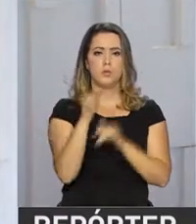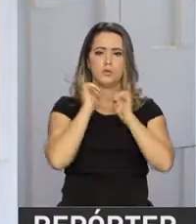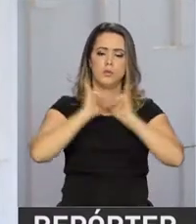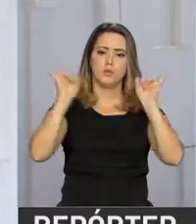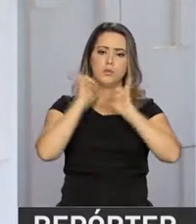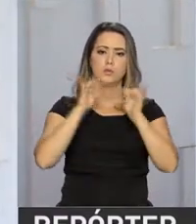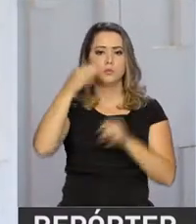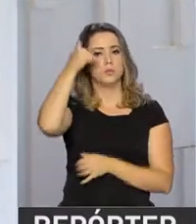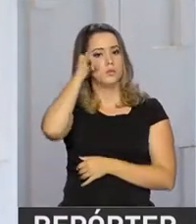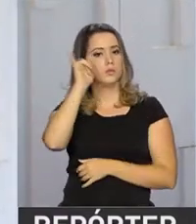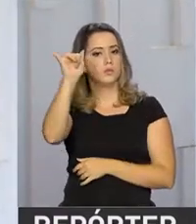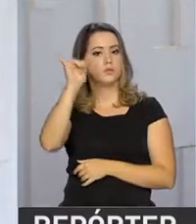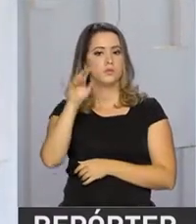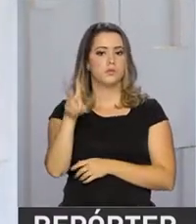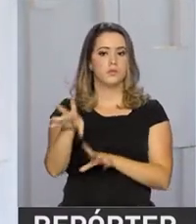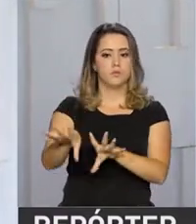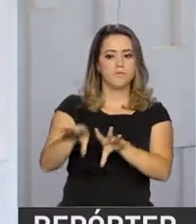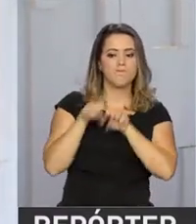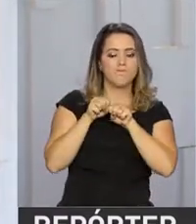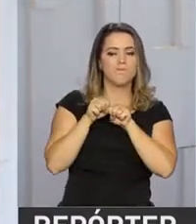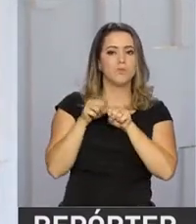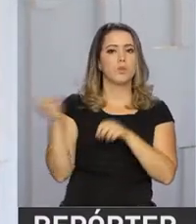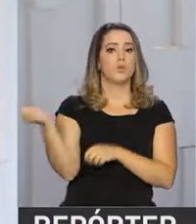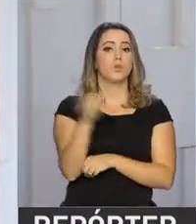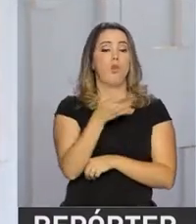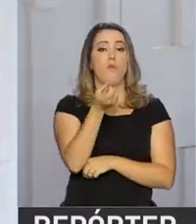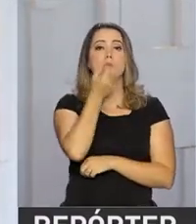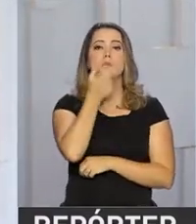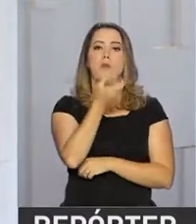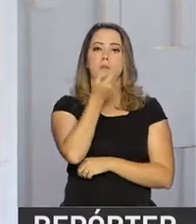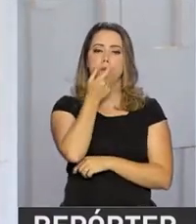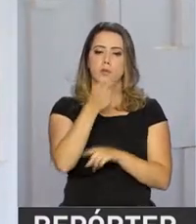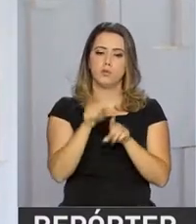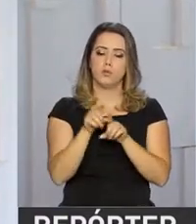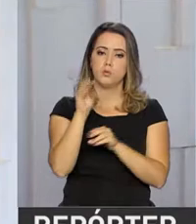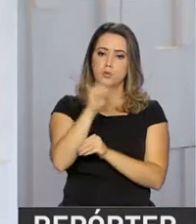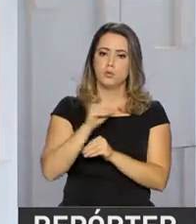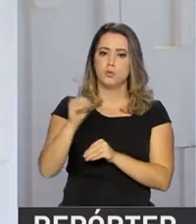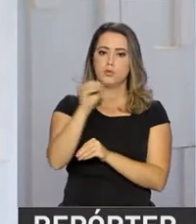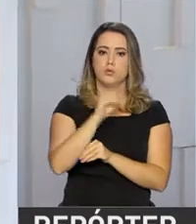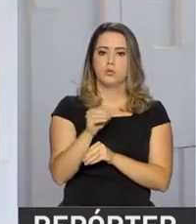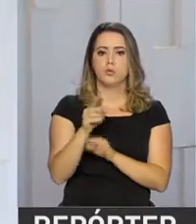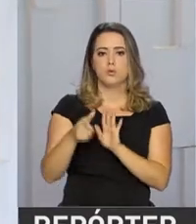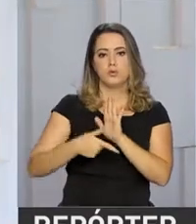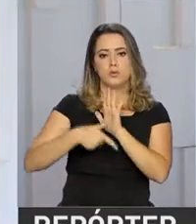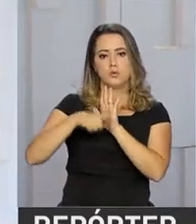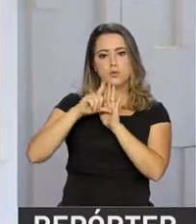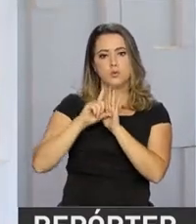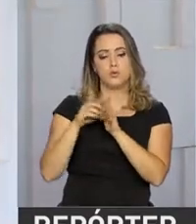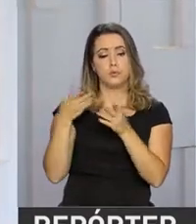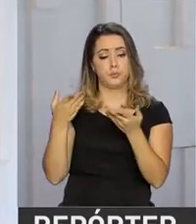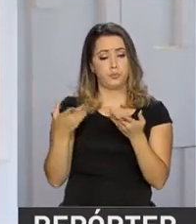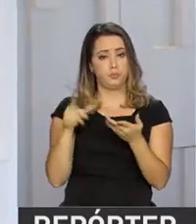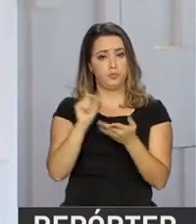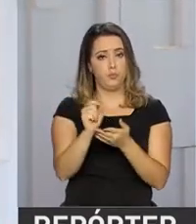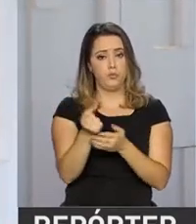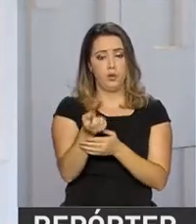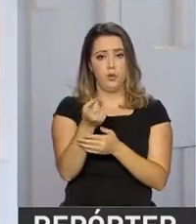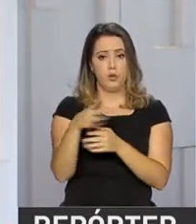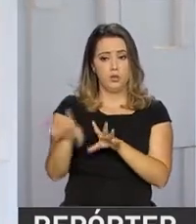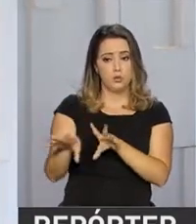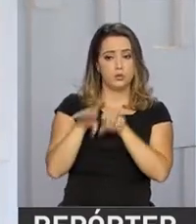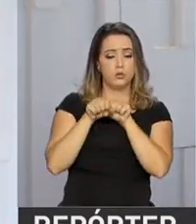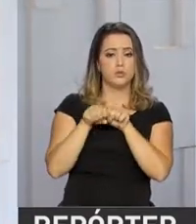contra o vírus ea no fia chegada de medicamentos para tratamento pré exposição que promete ser